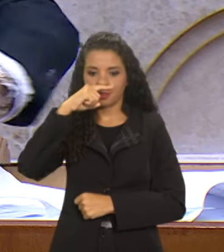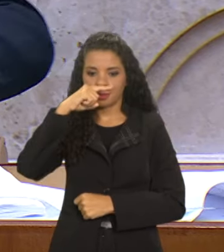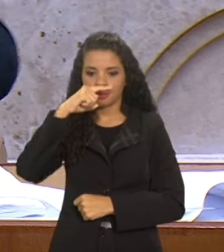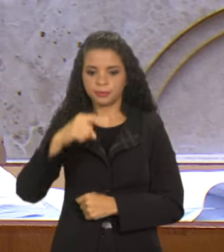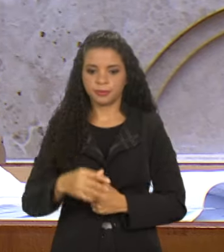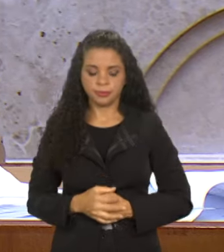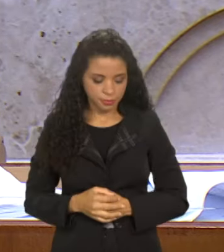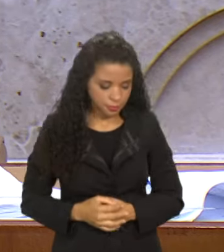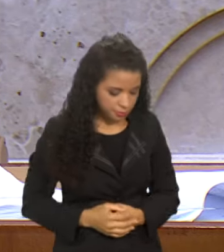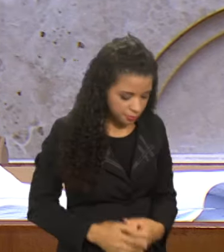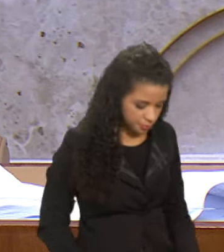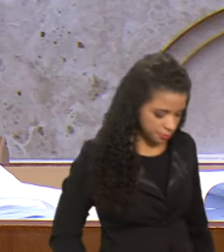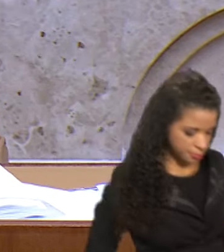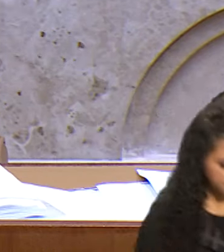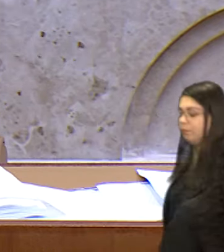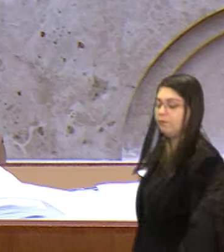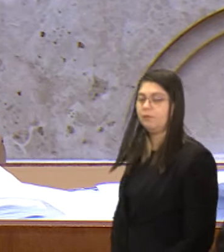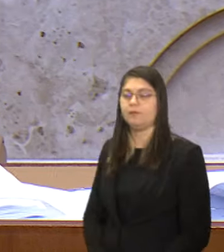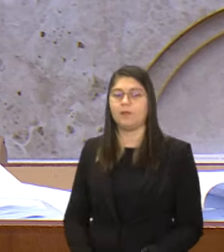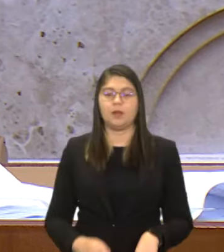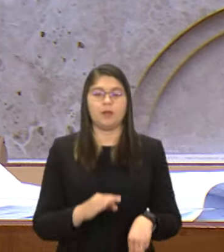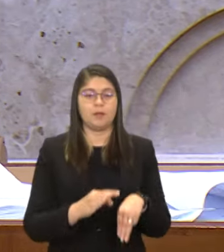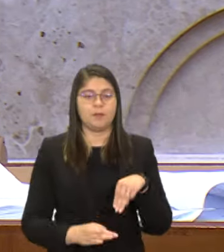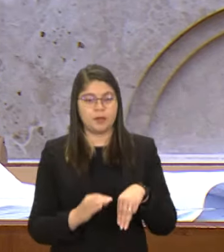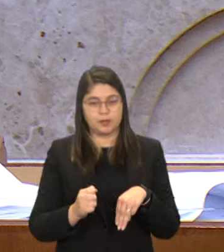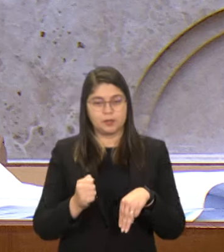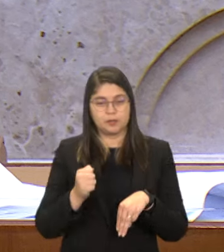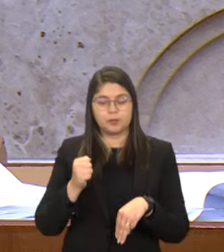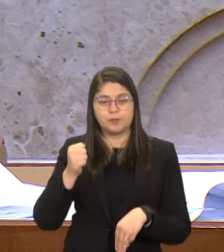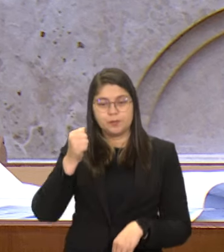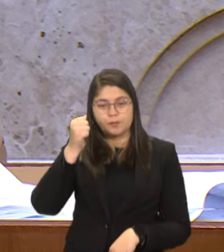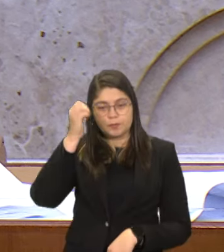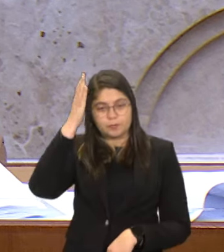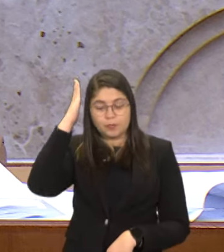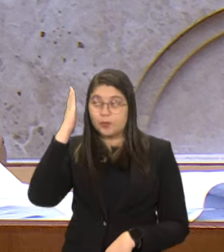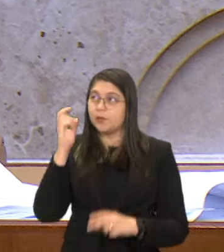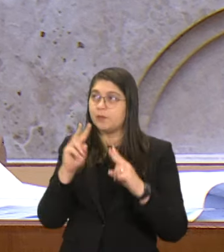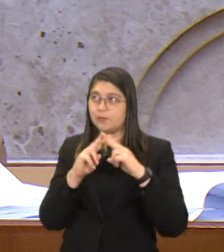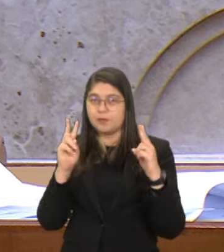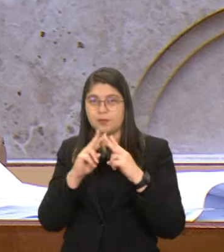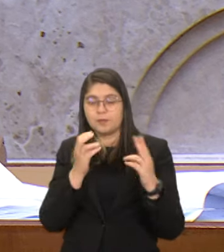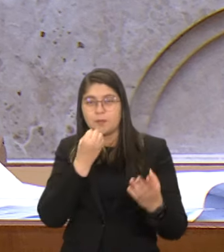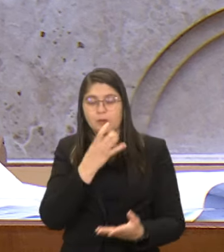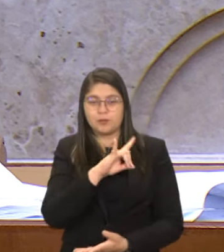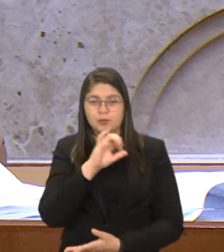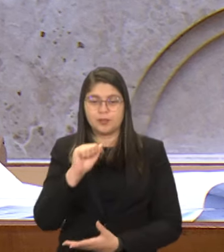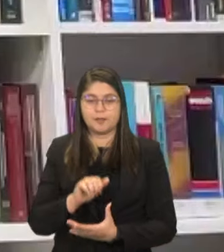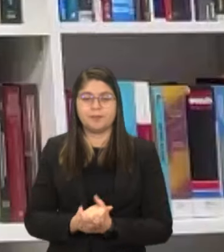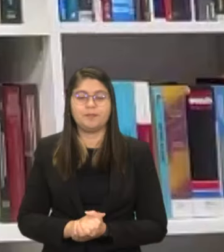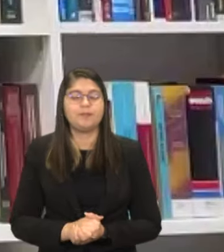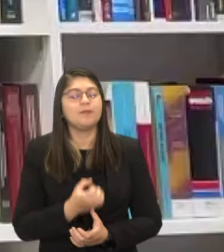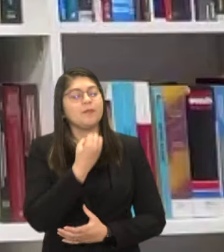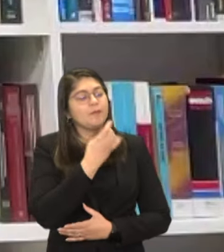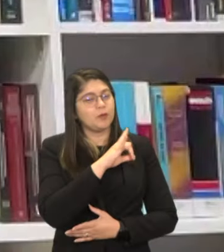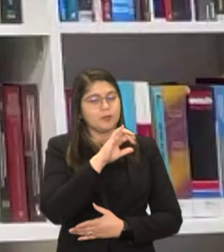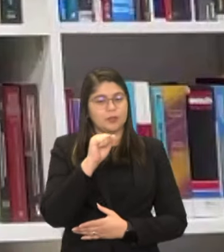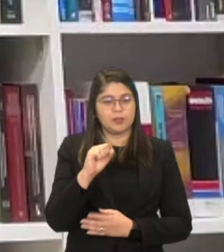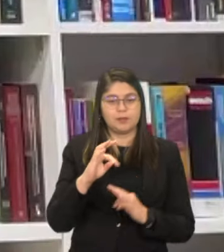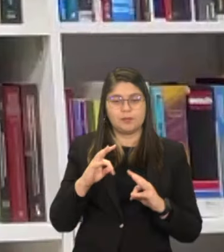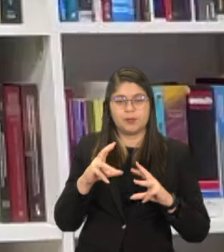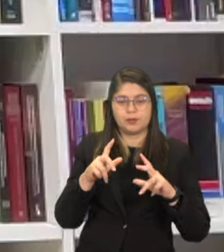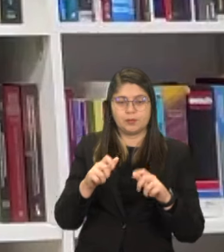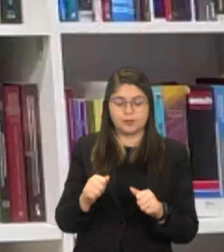Ministro Luiz Fux, que participa por videoconferência, muito bom dia. Bom dia a todos. Presidente, gostaria de